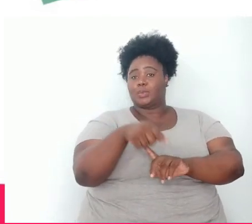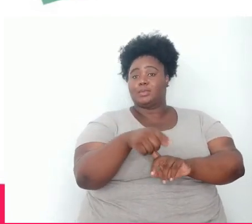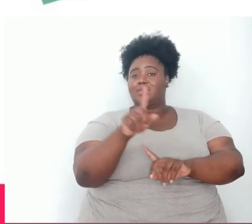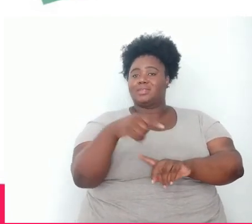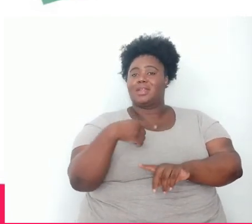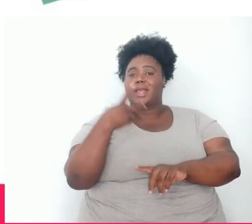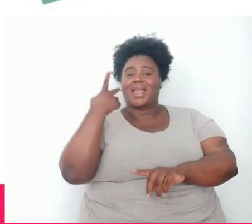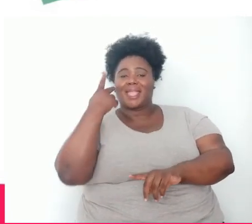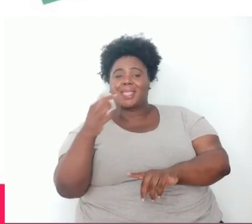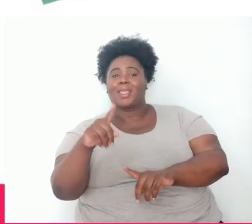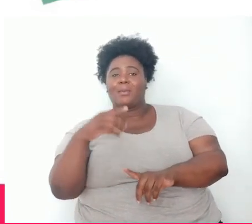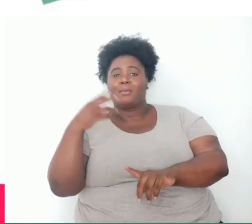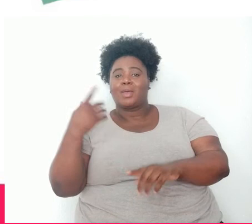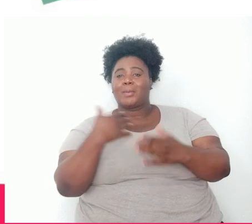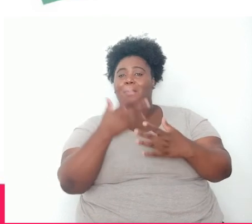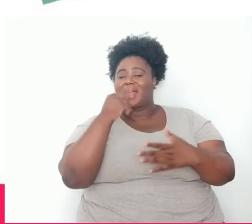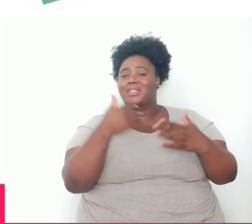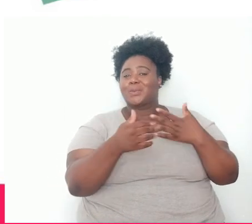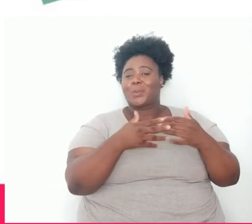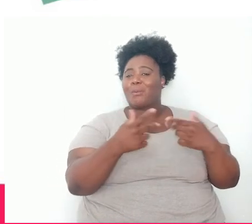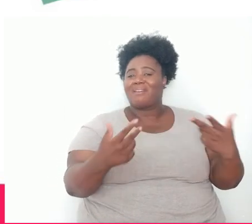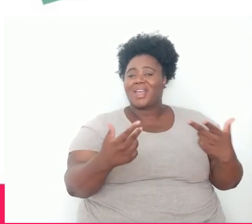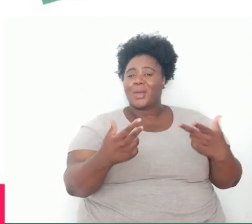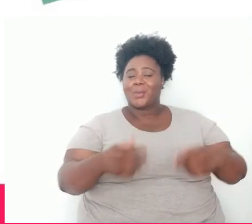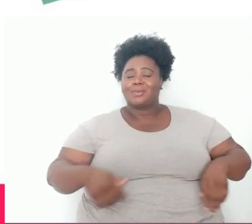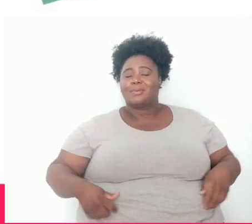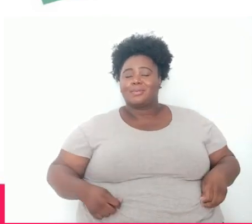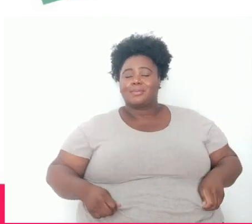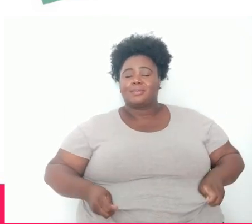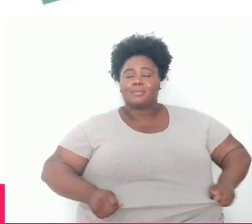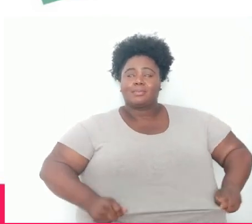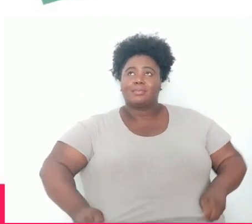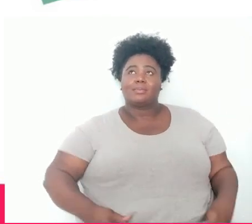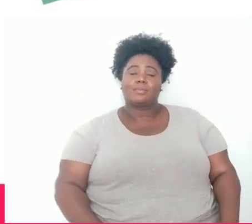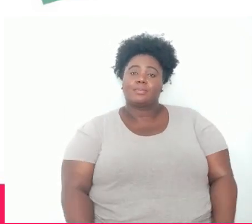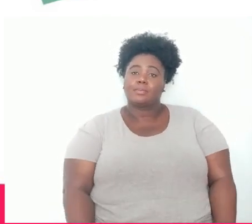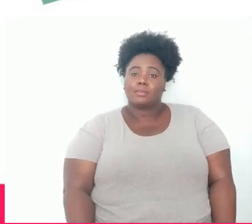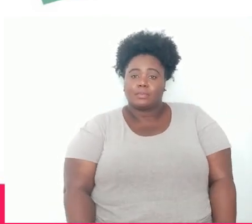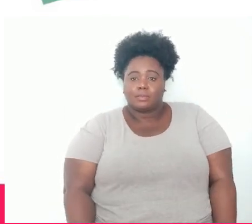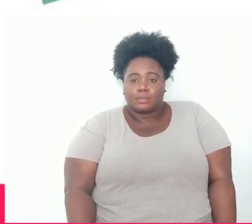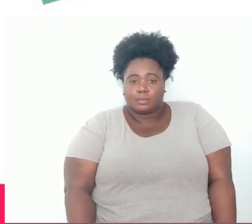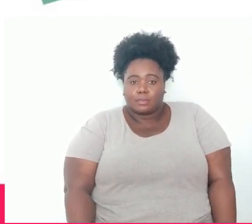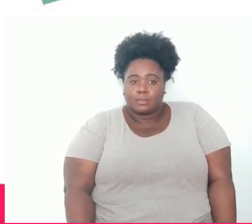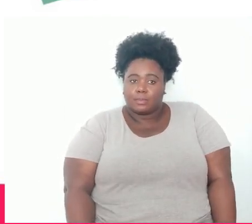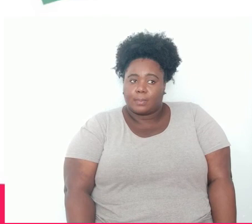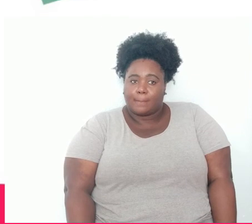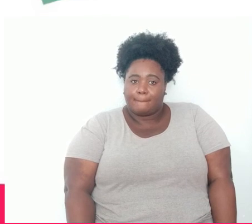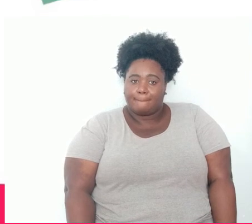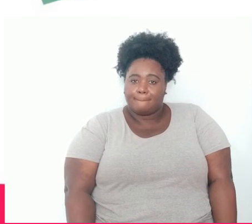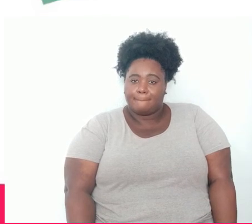uma banalização com esse gênero, como se fosse qualquer coisa, como se não, né, houvesse